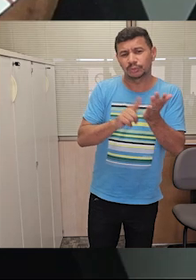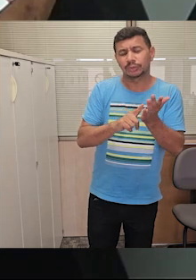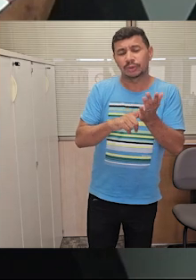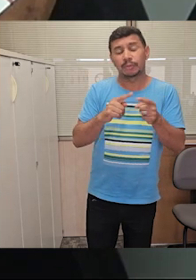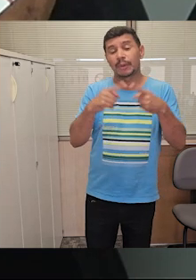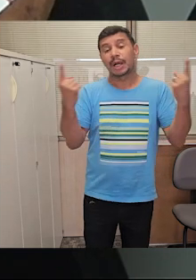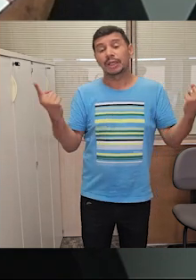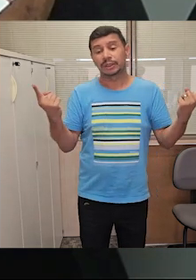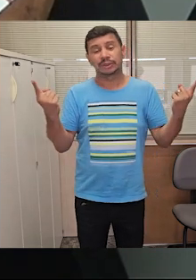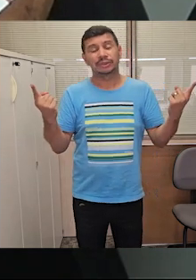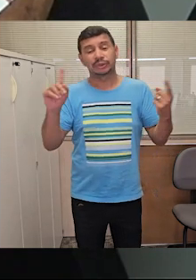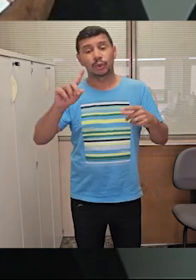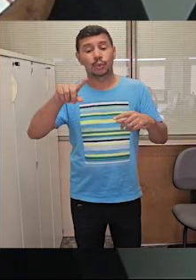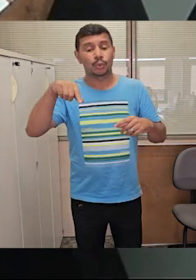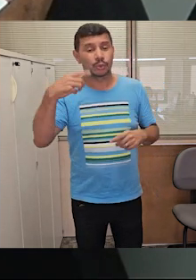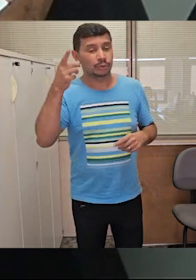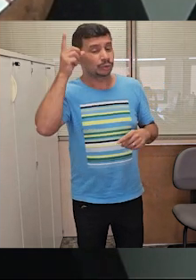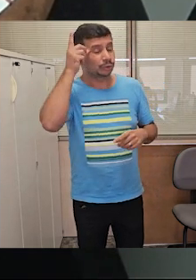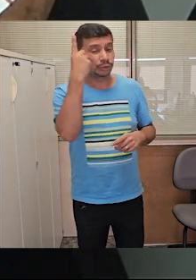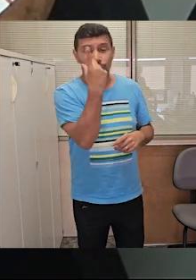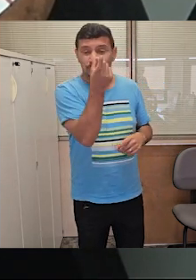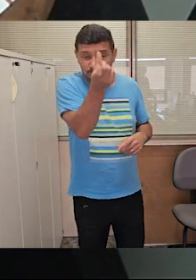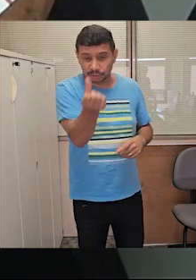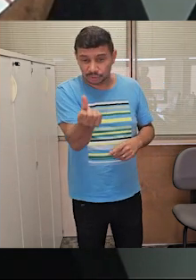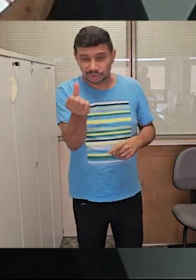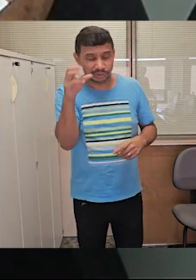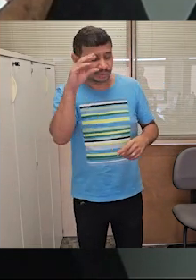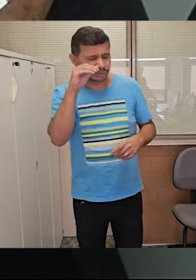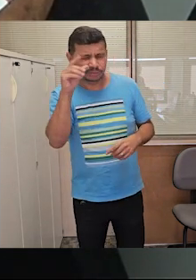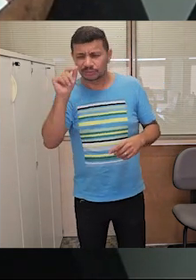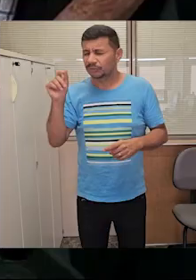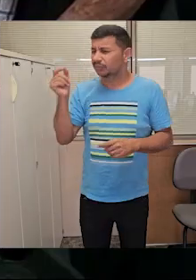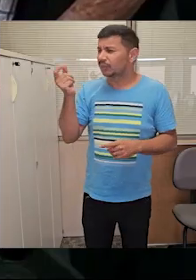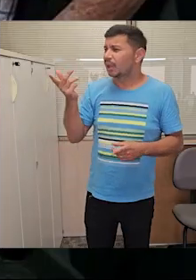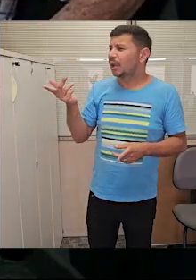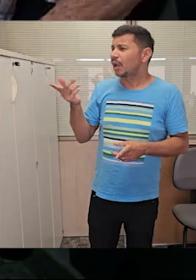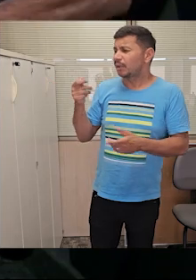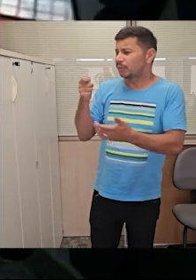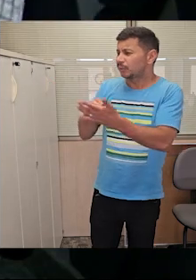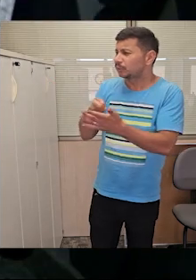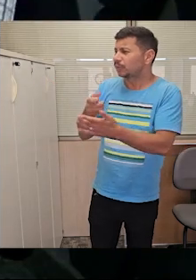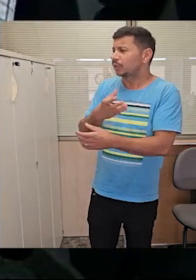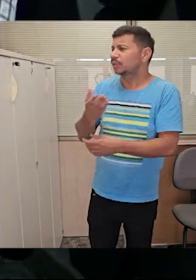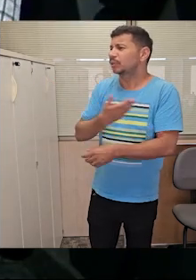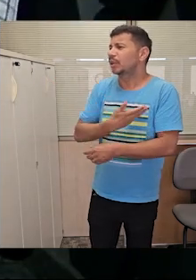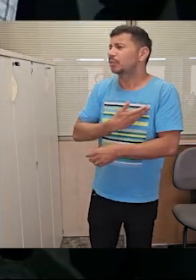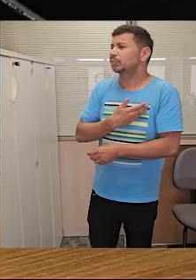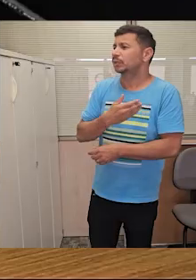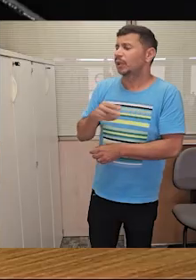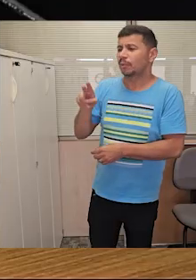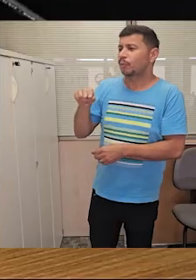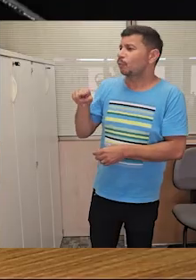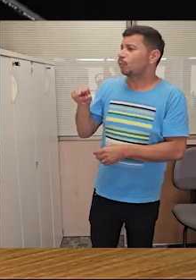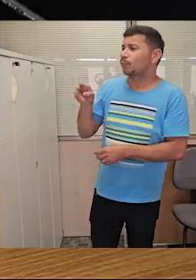assim, no dia 16 à noite... Essa repressão, porque tem muitos companheiros aí que